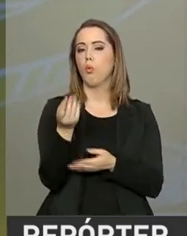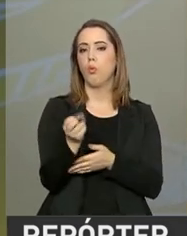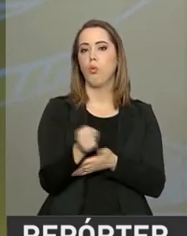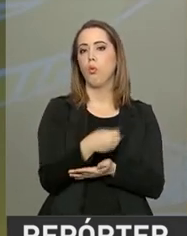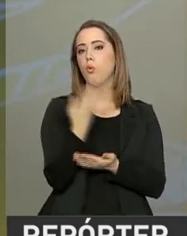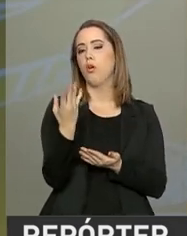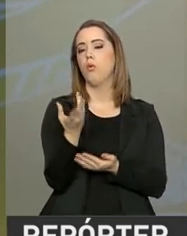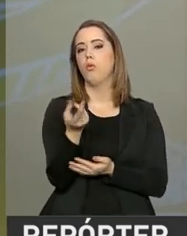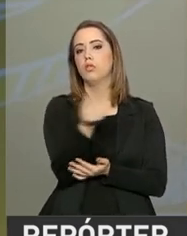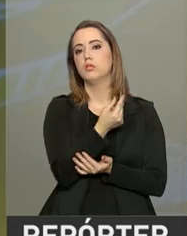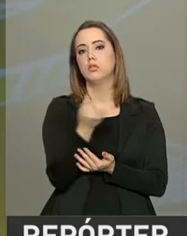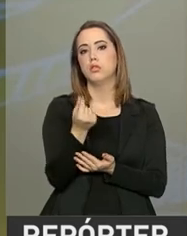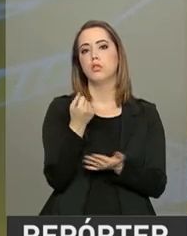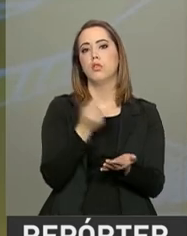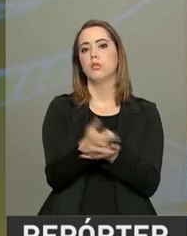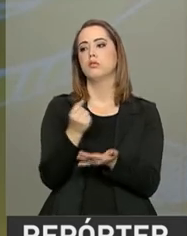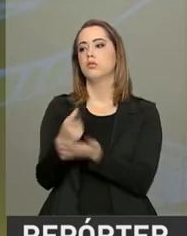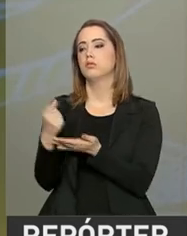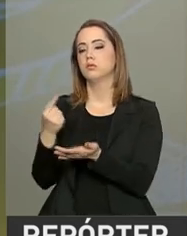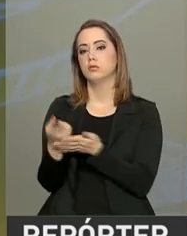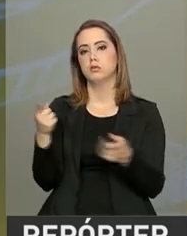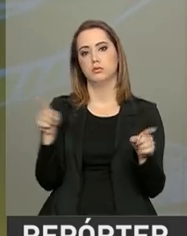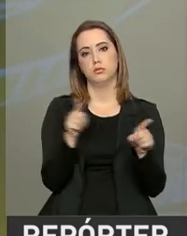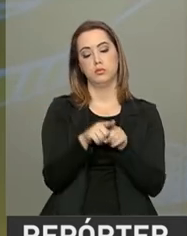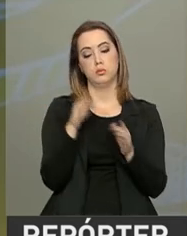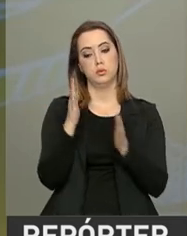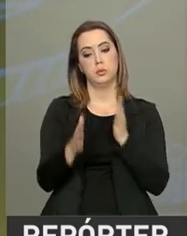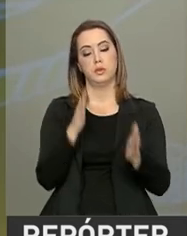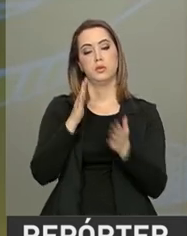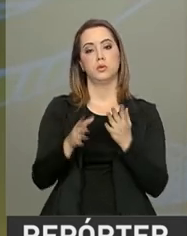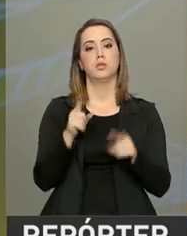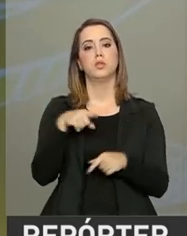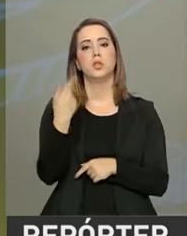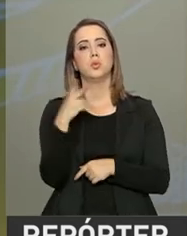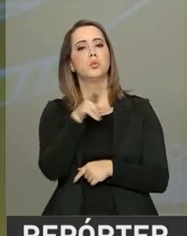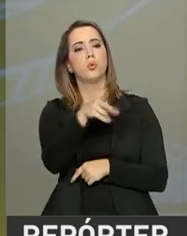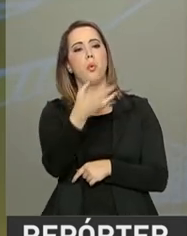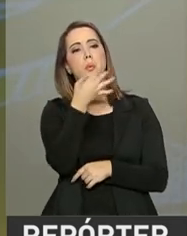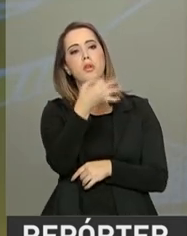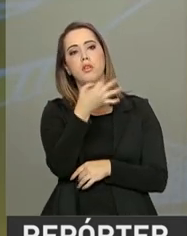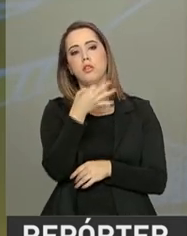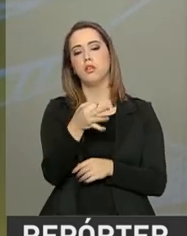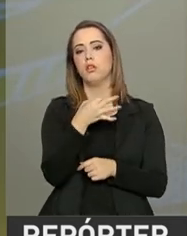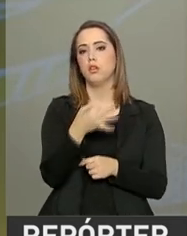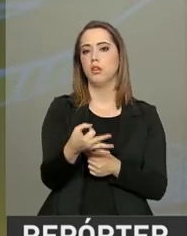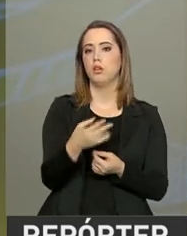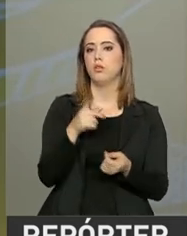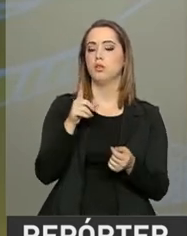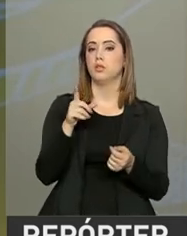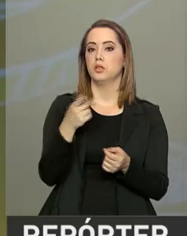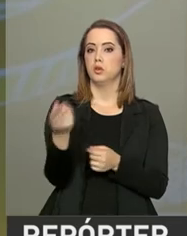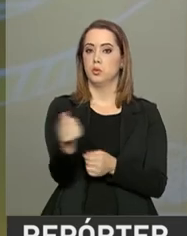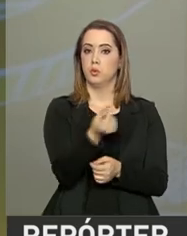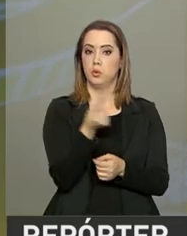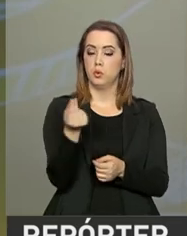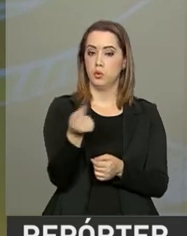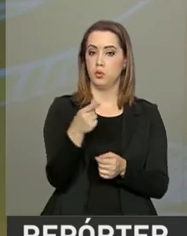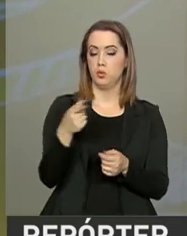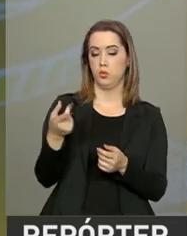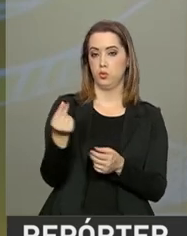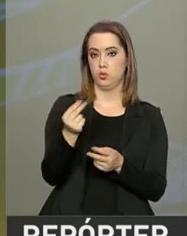tempo de permanência e da avaliação dos visitantes para itens como segurança, limpeza, preços e serviços